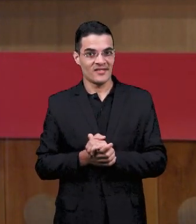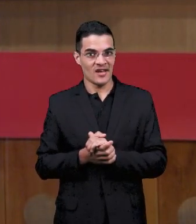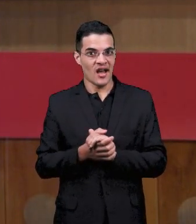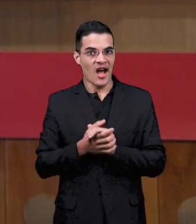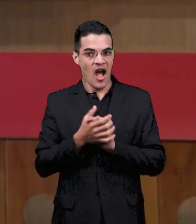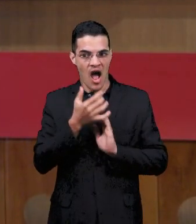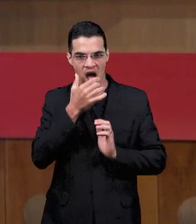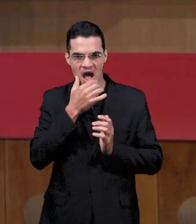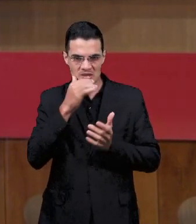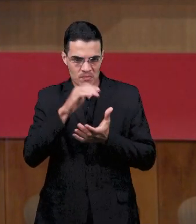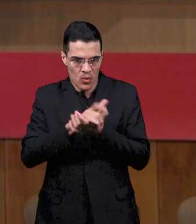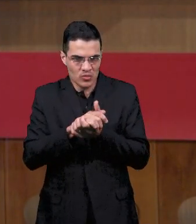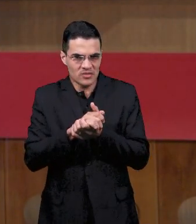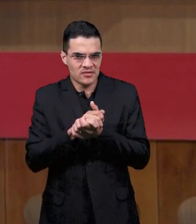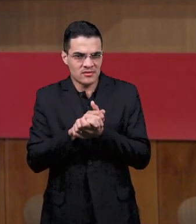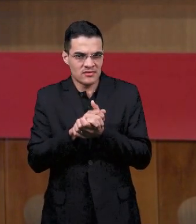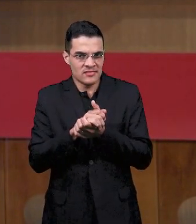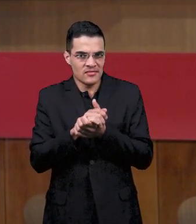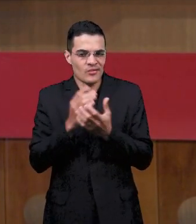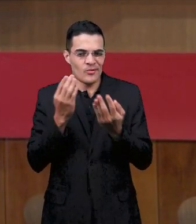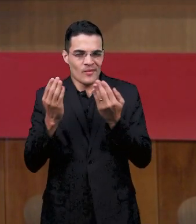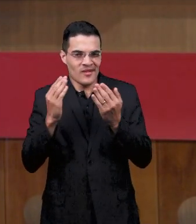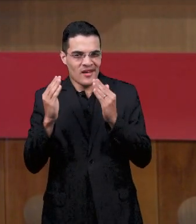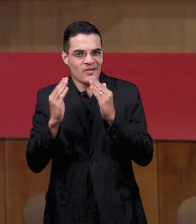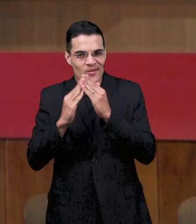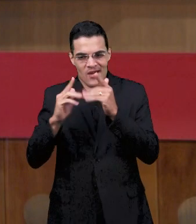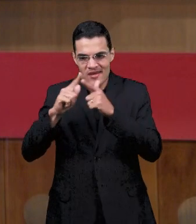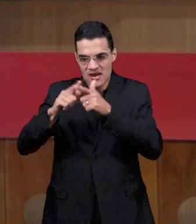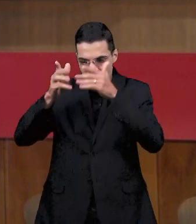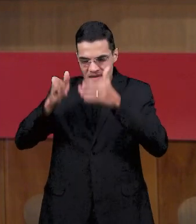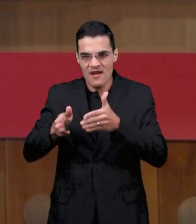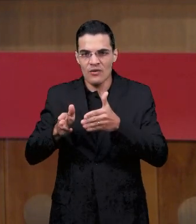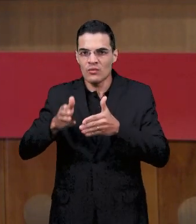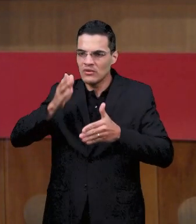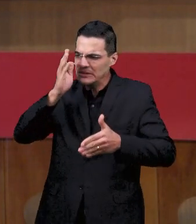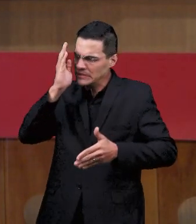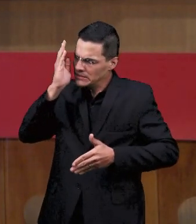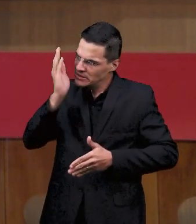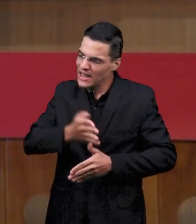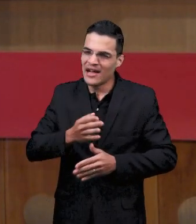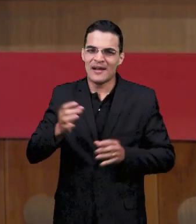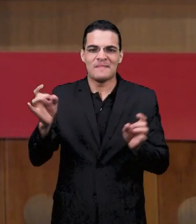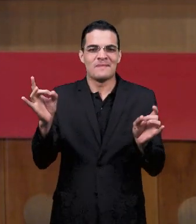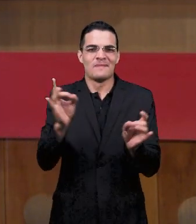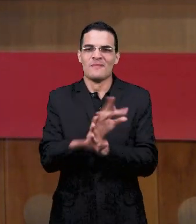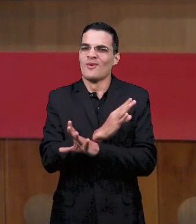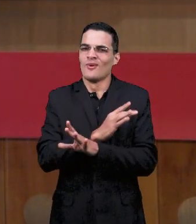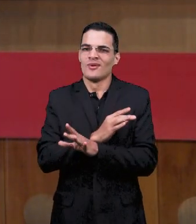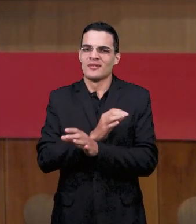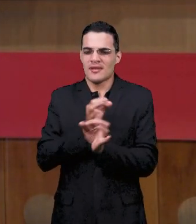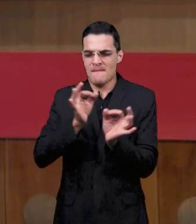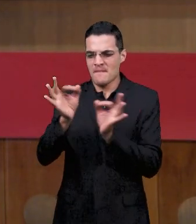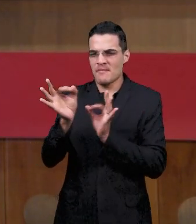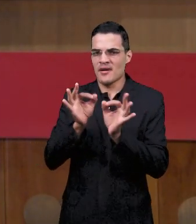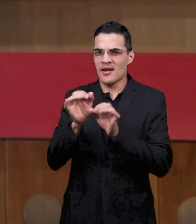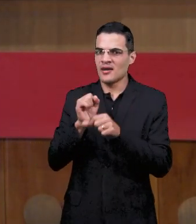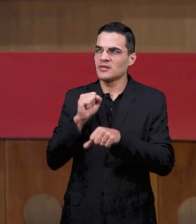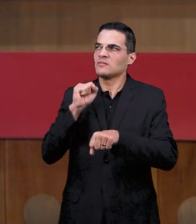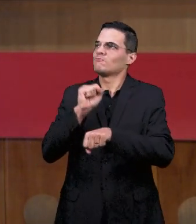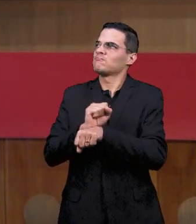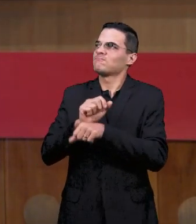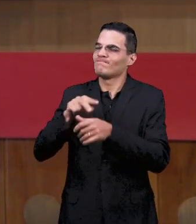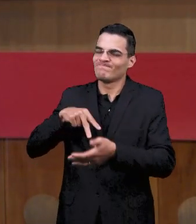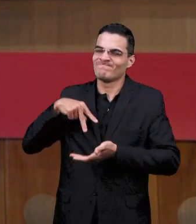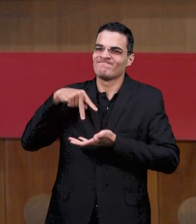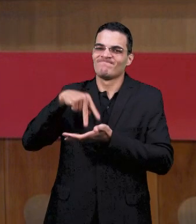não está se preparando. Durante 2000 anos ela se preparou, ela já está pronta. Se Jesus voltar agora,